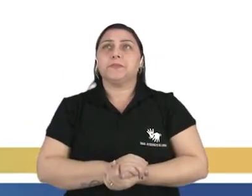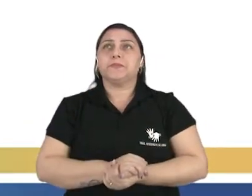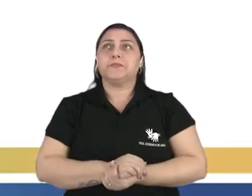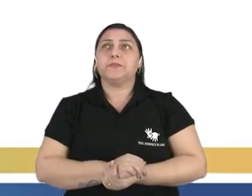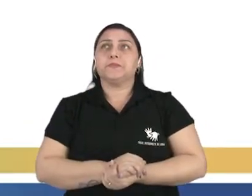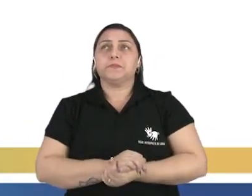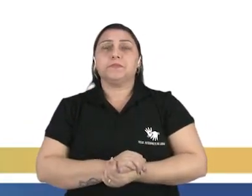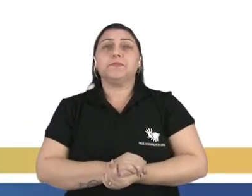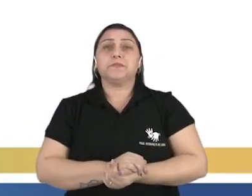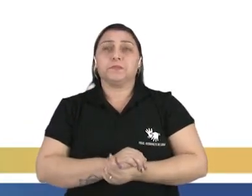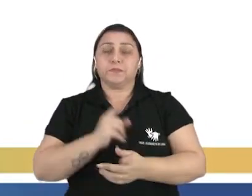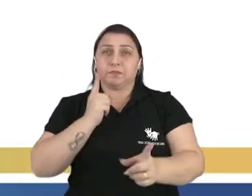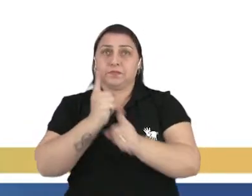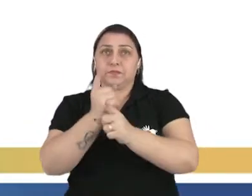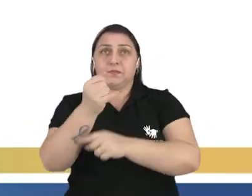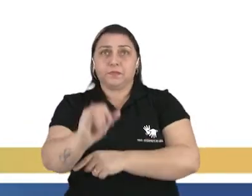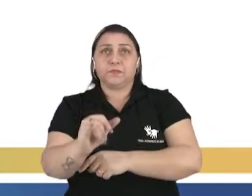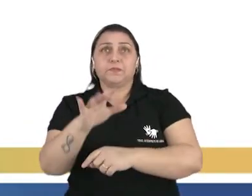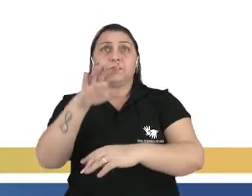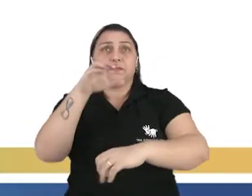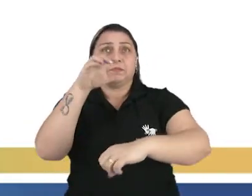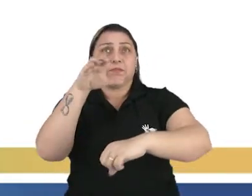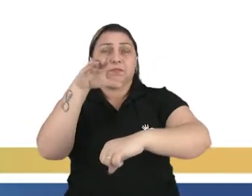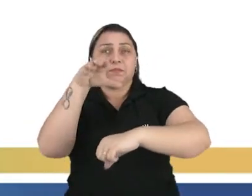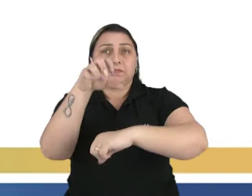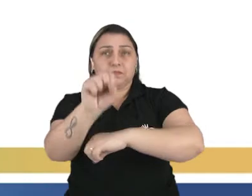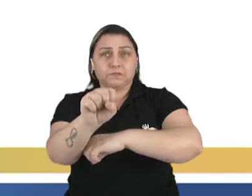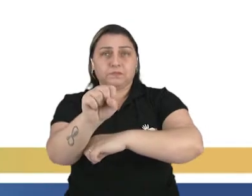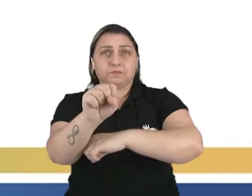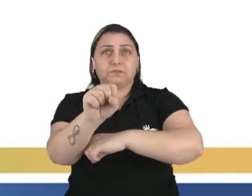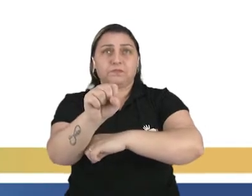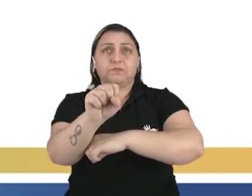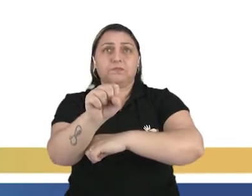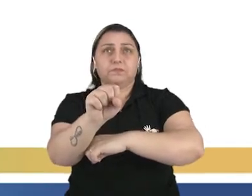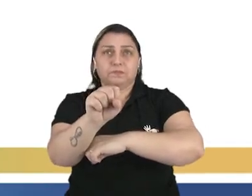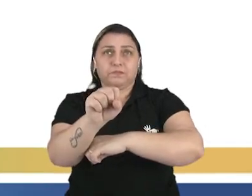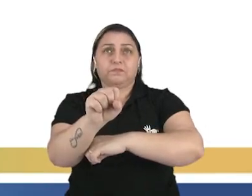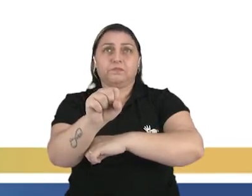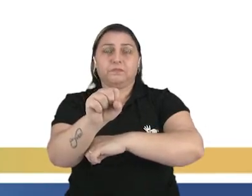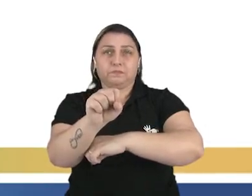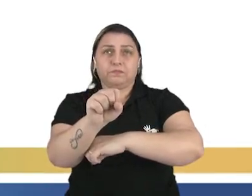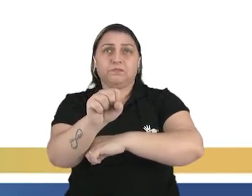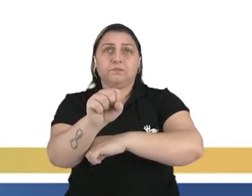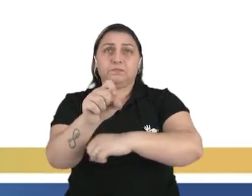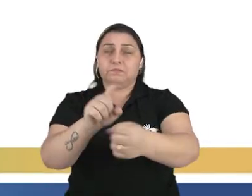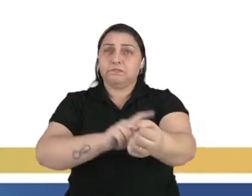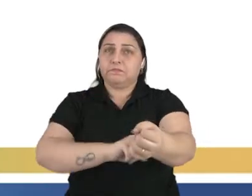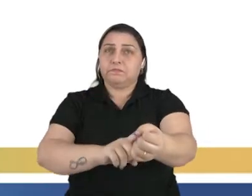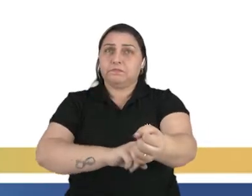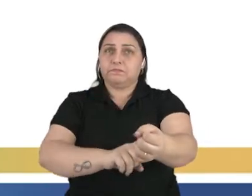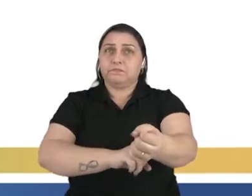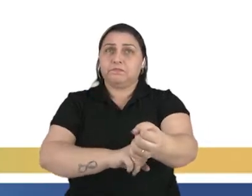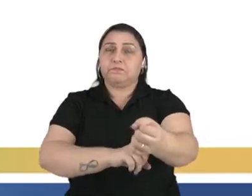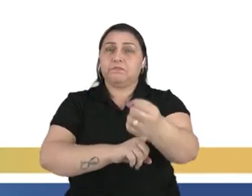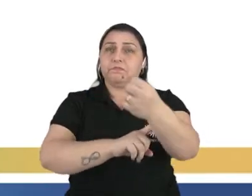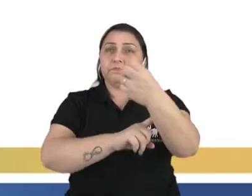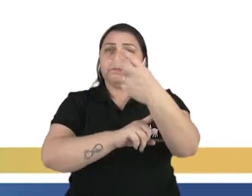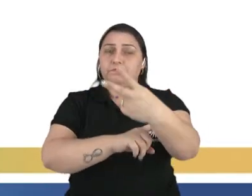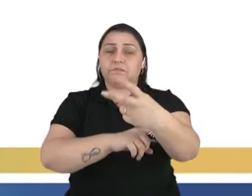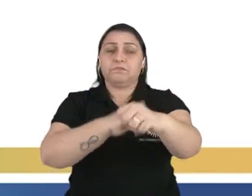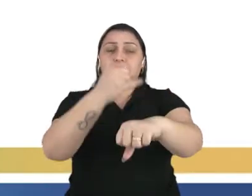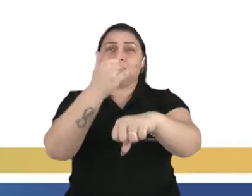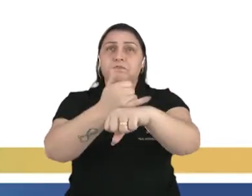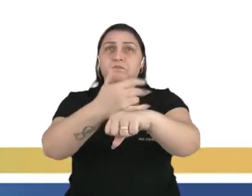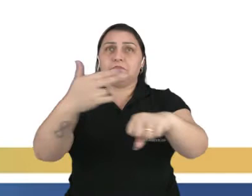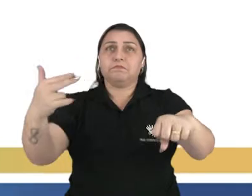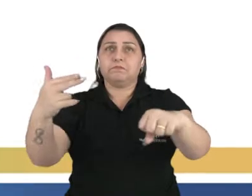Ele descobriu que se você tocasse aí as terminações nervosas do sapinho com dois metais diferentes,